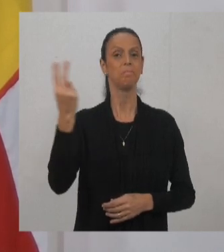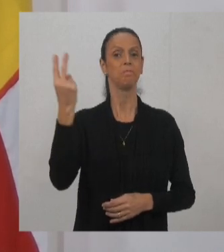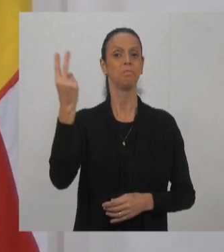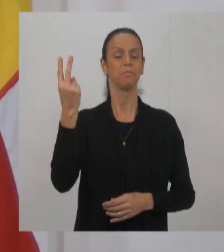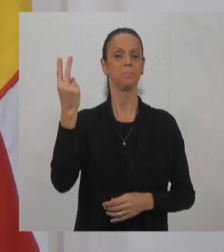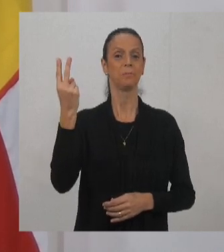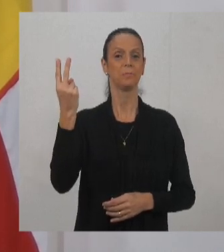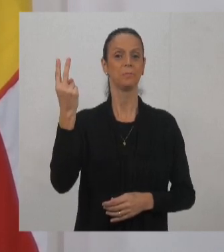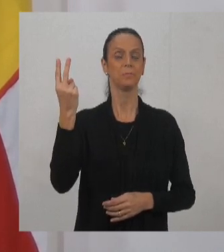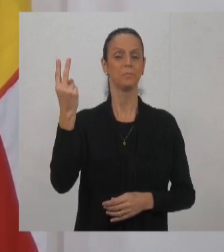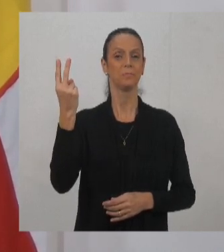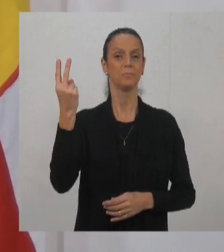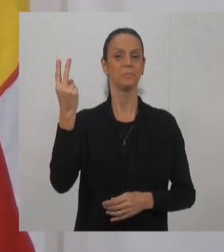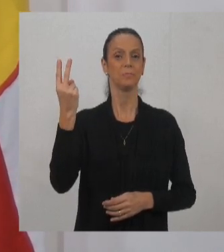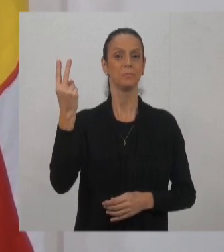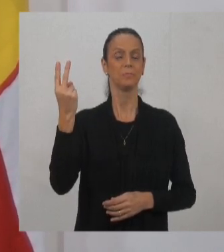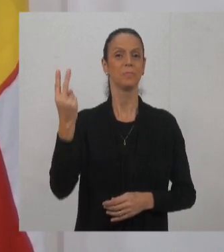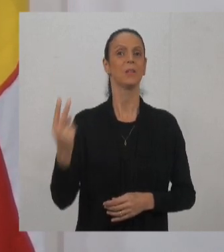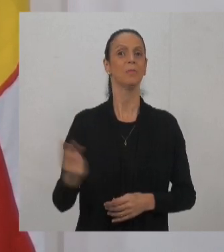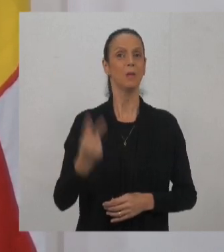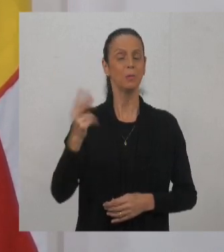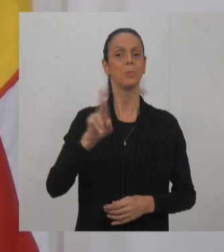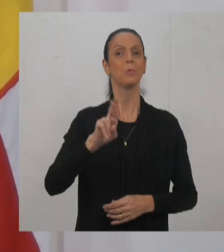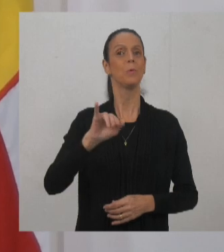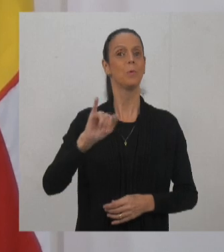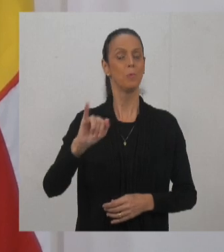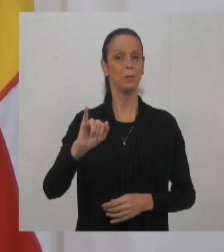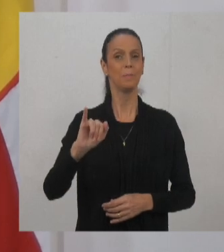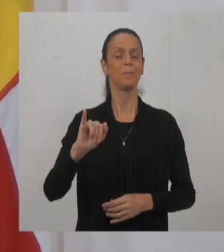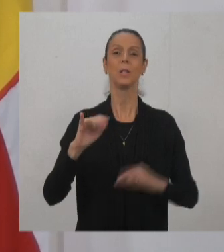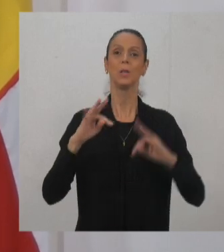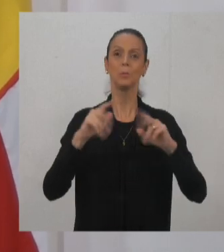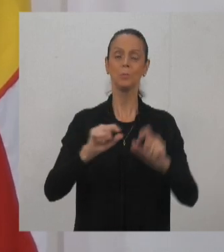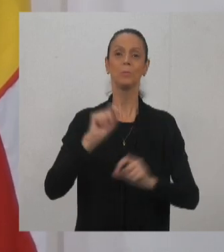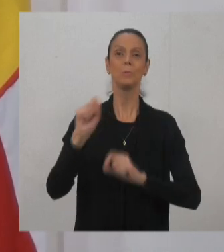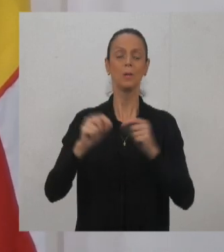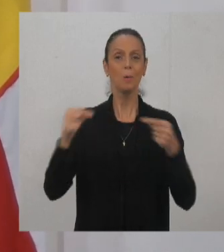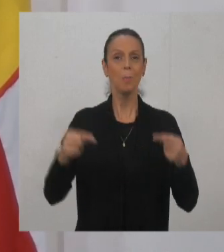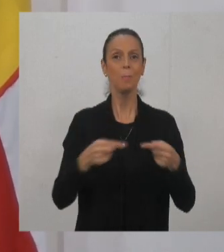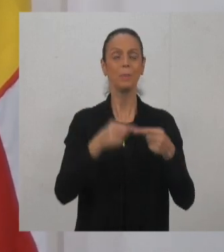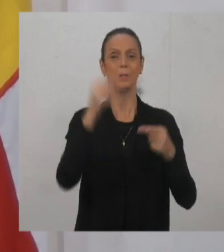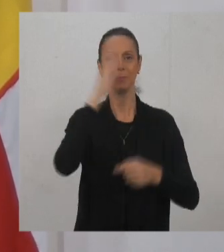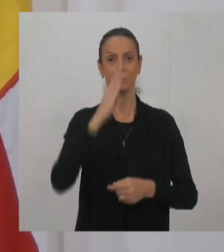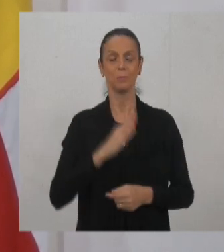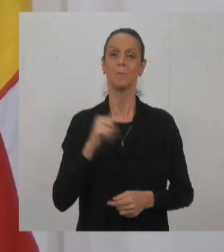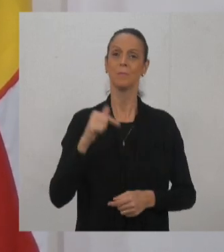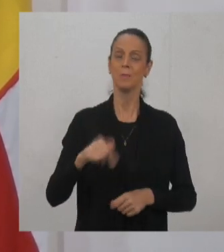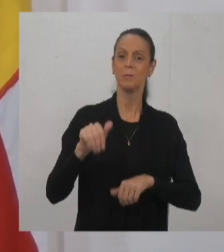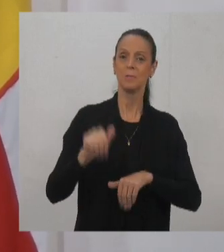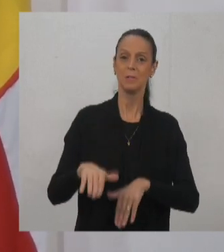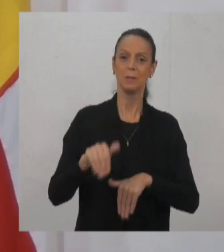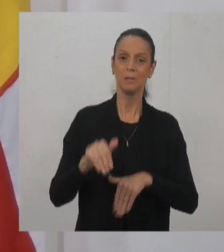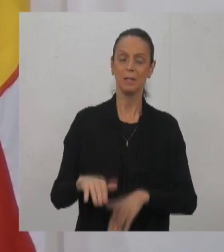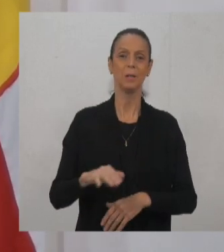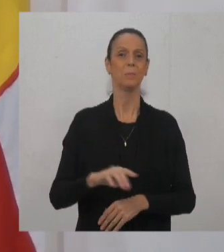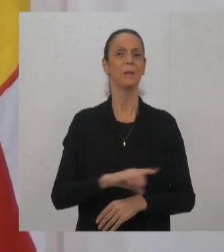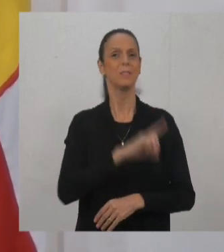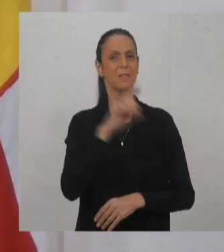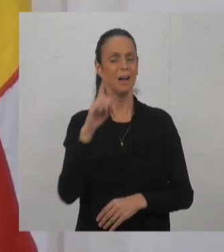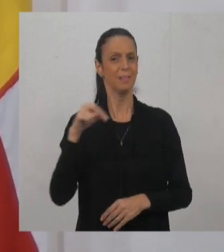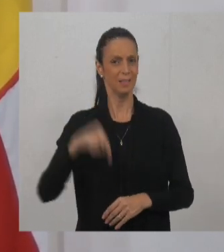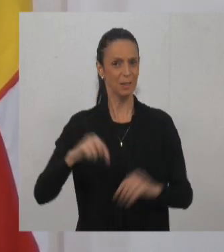a Rui Barbosa e tudo que se refere ao Brasil. 7 de setembro, 15 de novembro, as datas